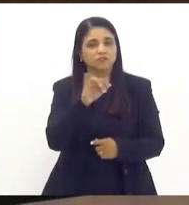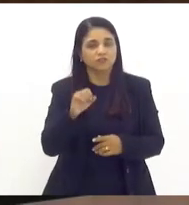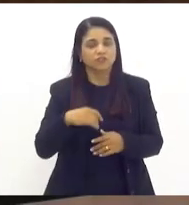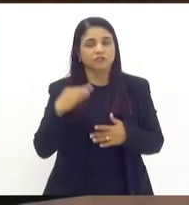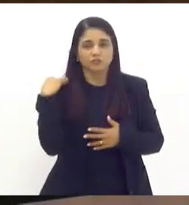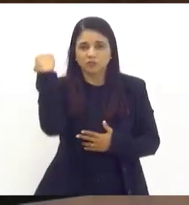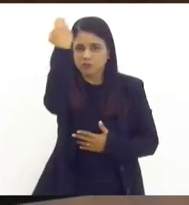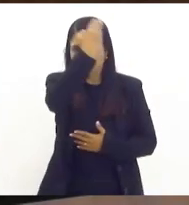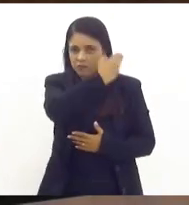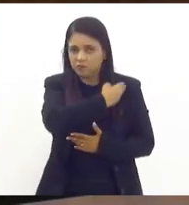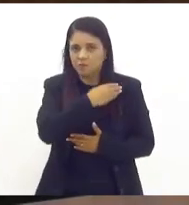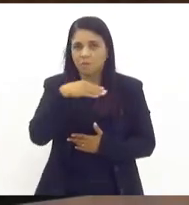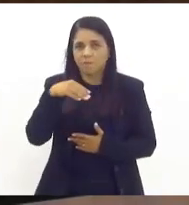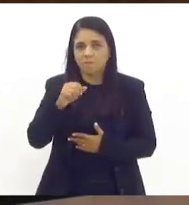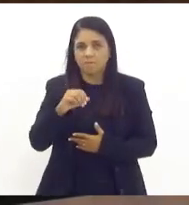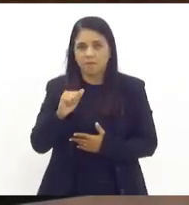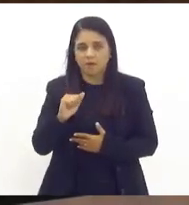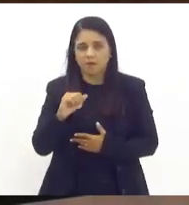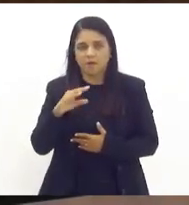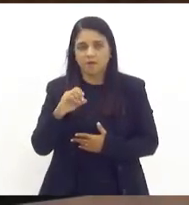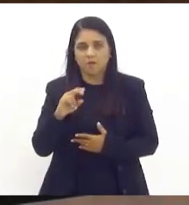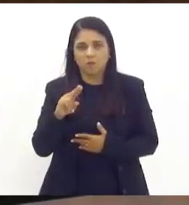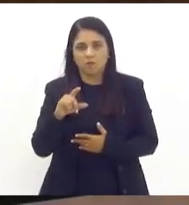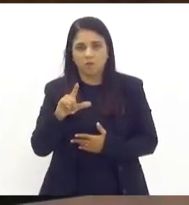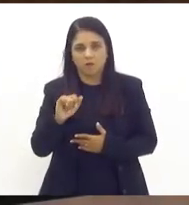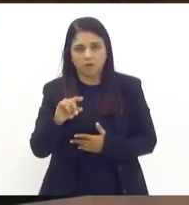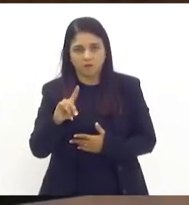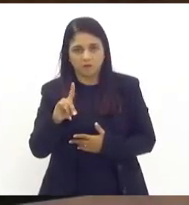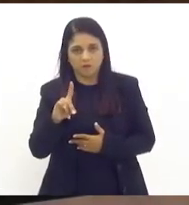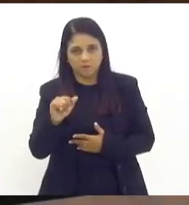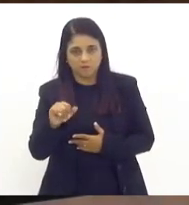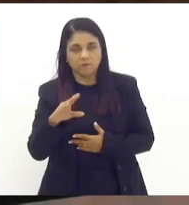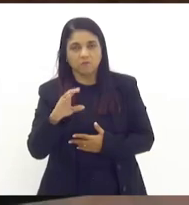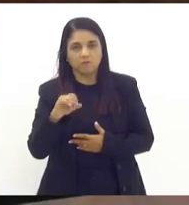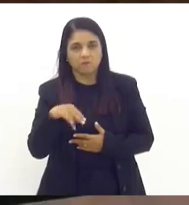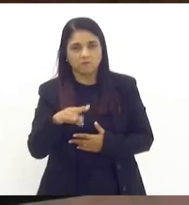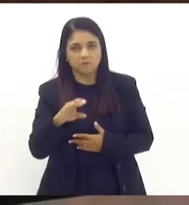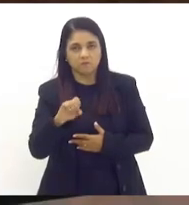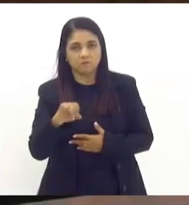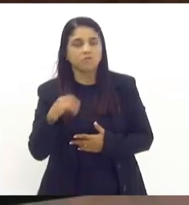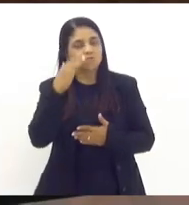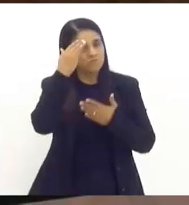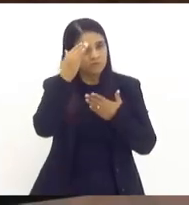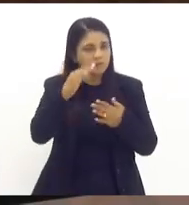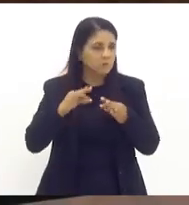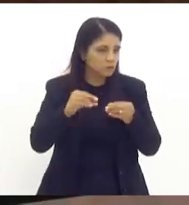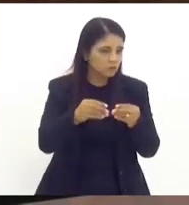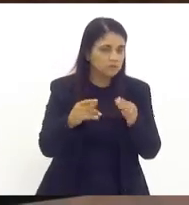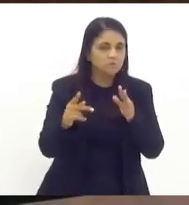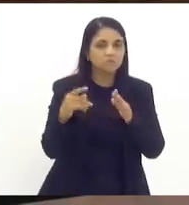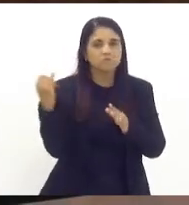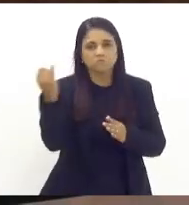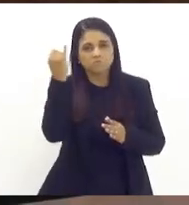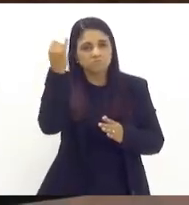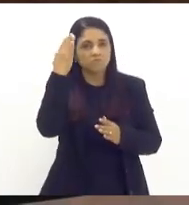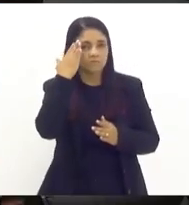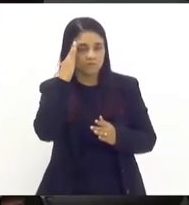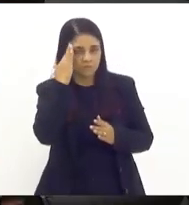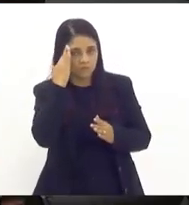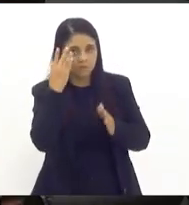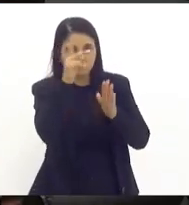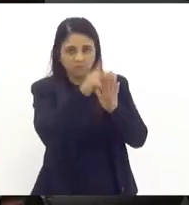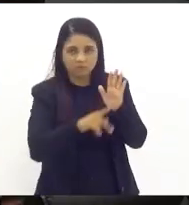de Nossa Senhora da Imaculada Conceição então muito obrigado a todos aqueles que entenderam a importância desse projeto para todo estado do Rio de Janeiro